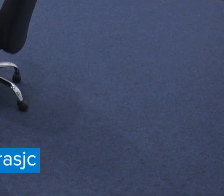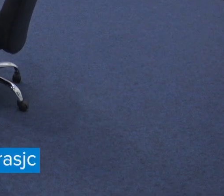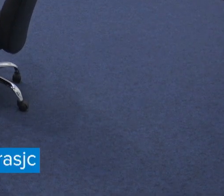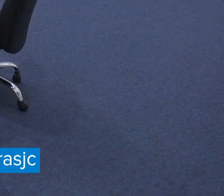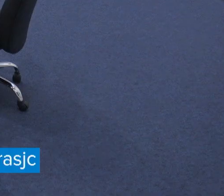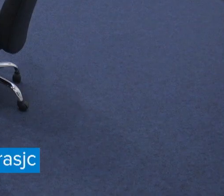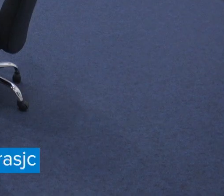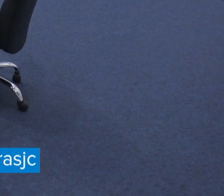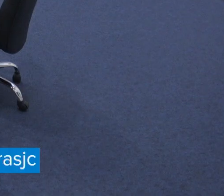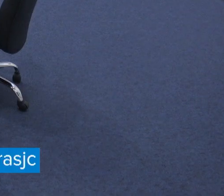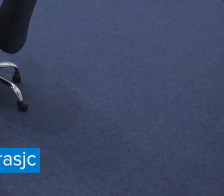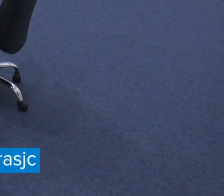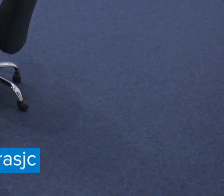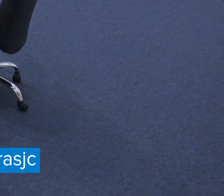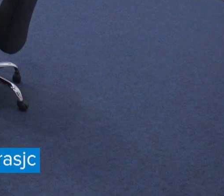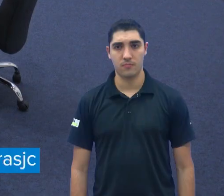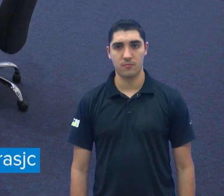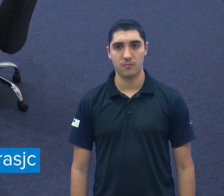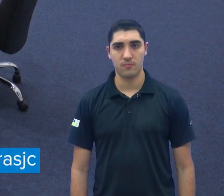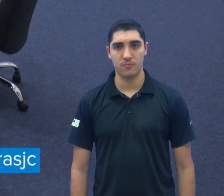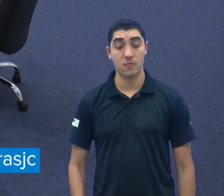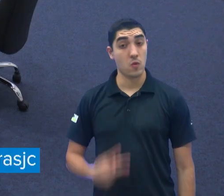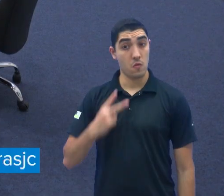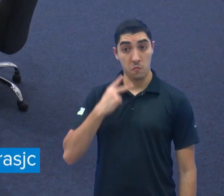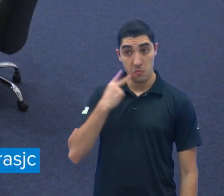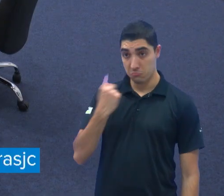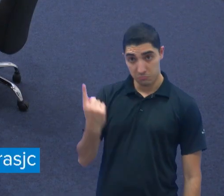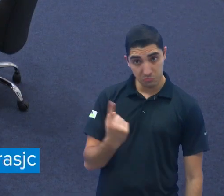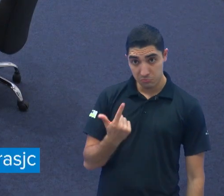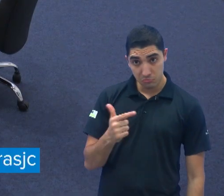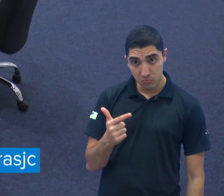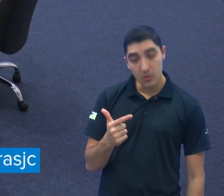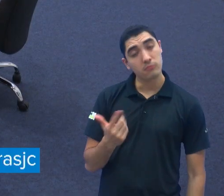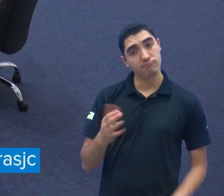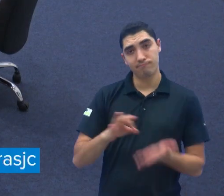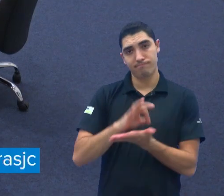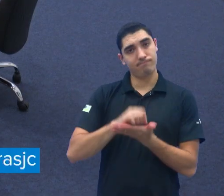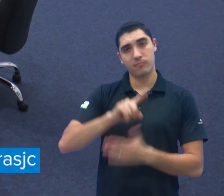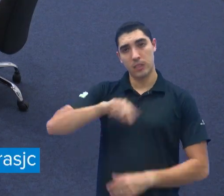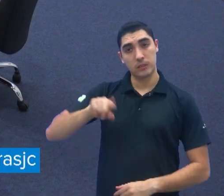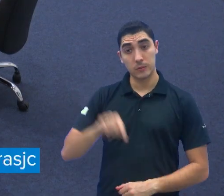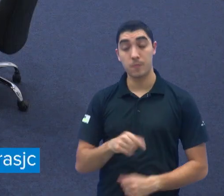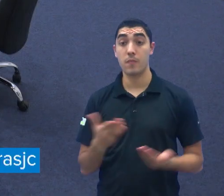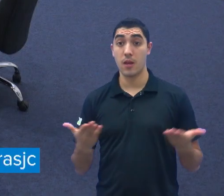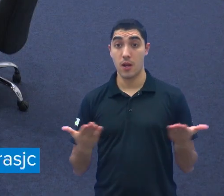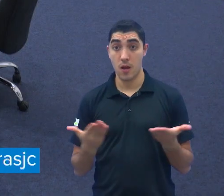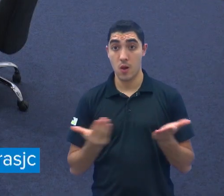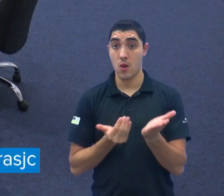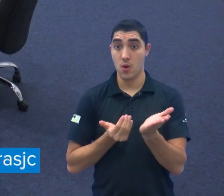O vereador não estando presente, perde o momento de inscrição. Passaremos agora